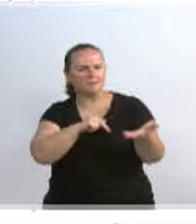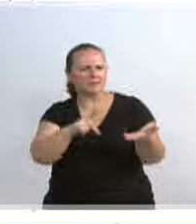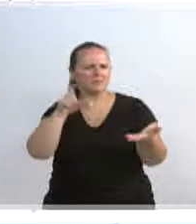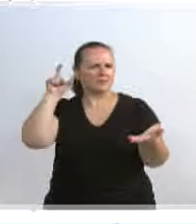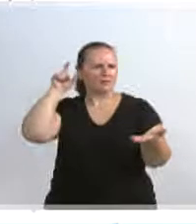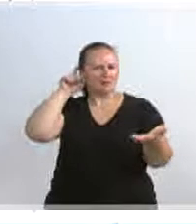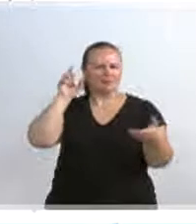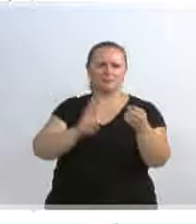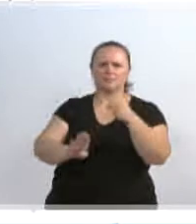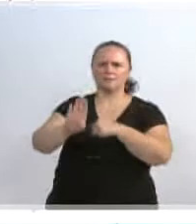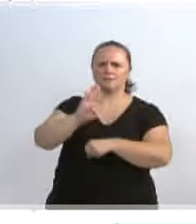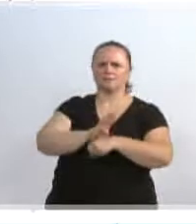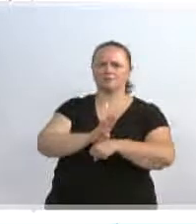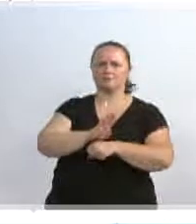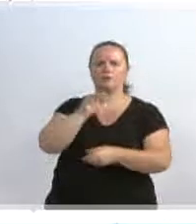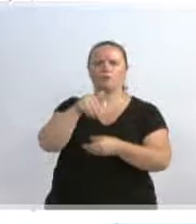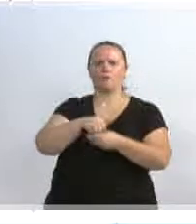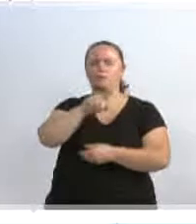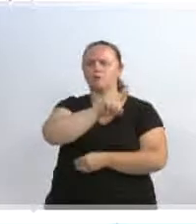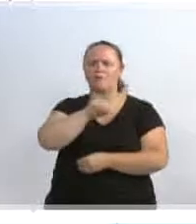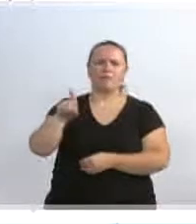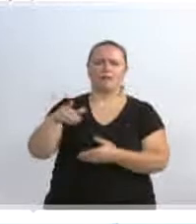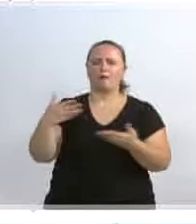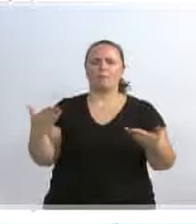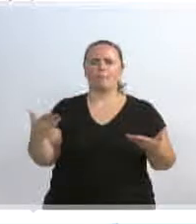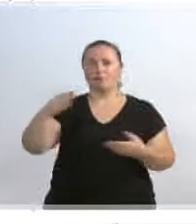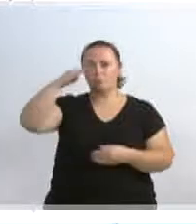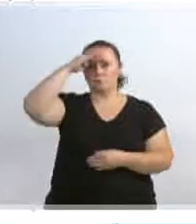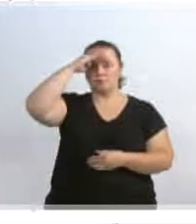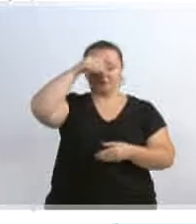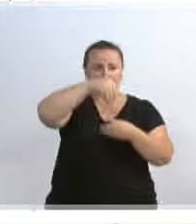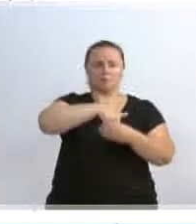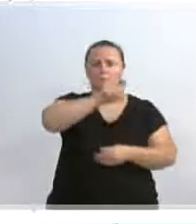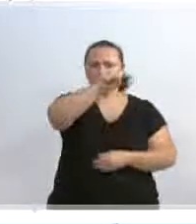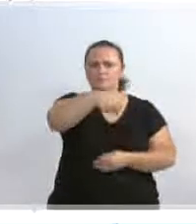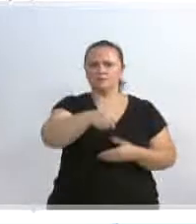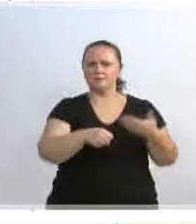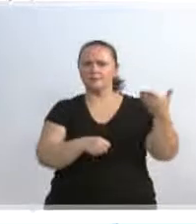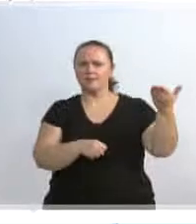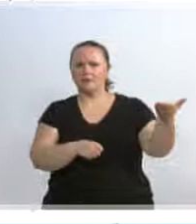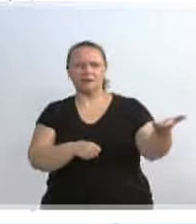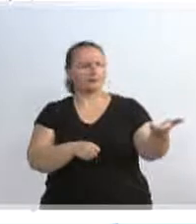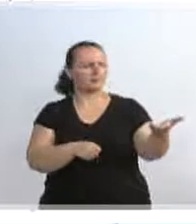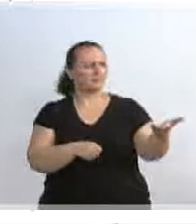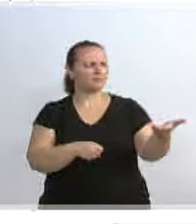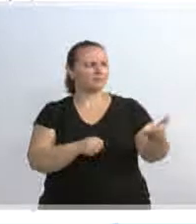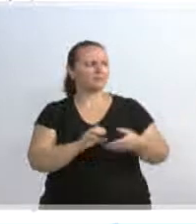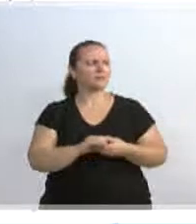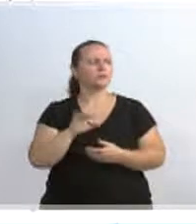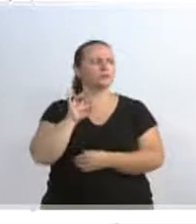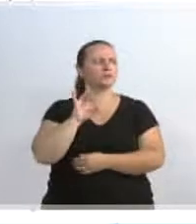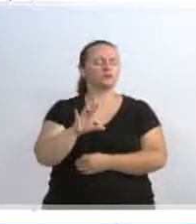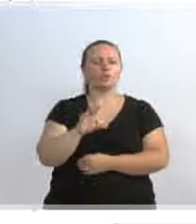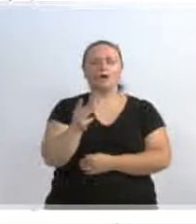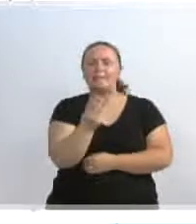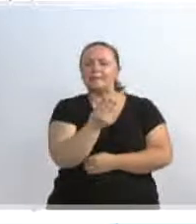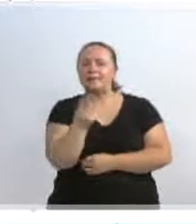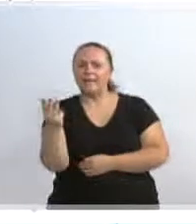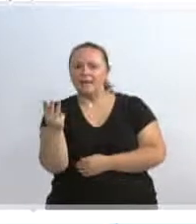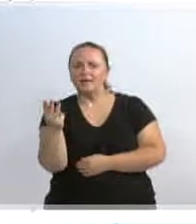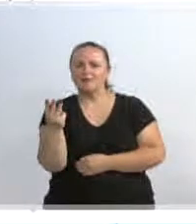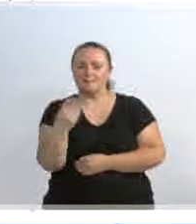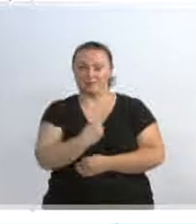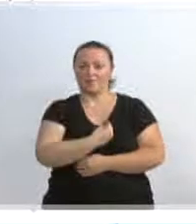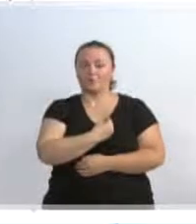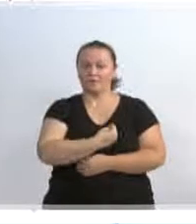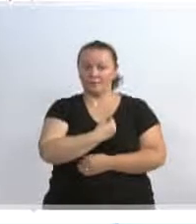Zeca Bombeiro votou não. Por incrível que pareça, o Jovino votou sim. São os únicos três vereadores daquela época que estão nessa casa,